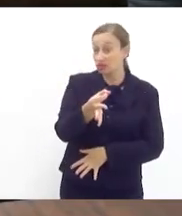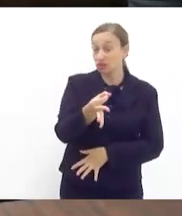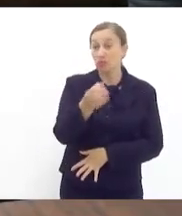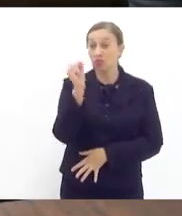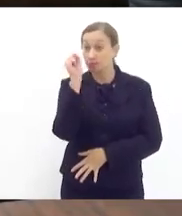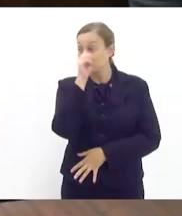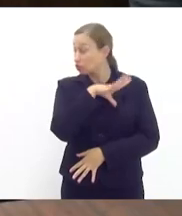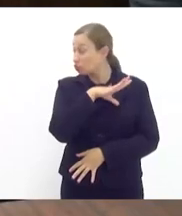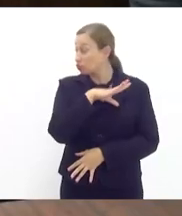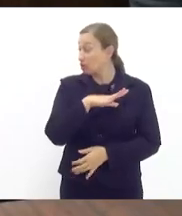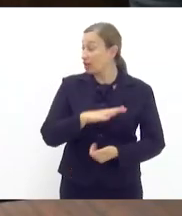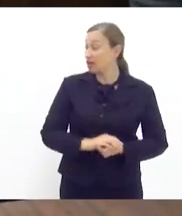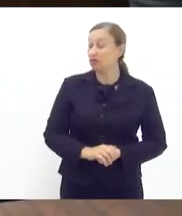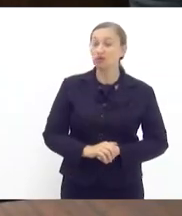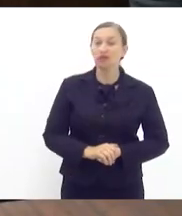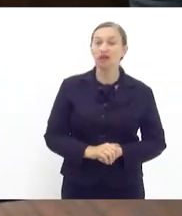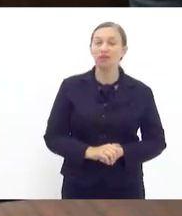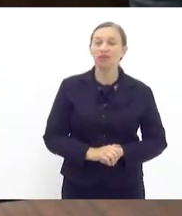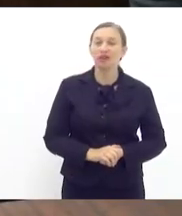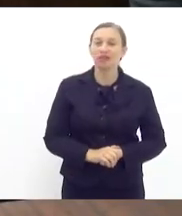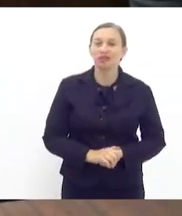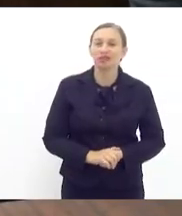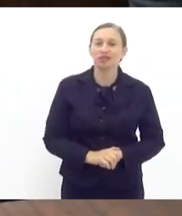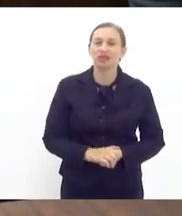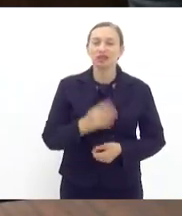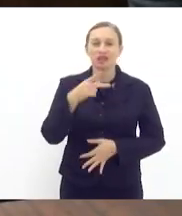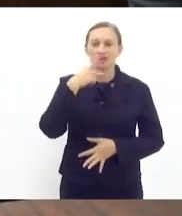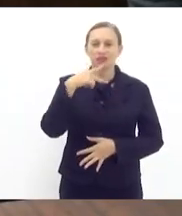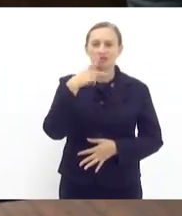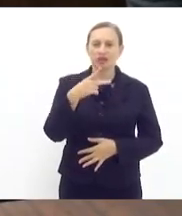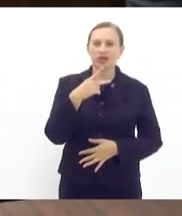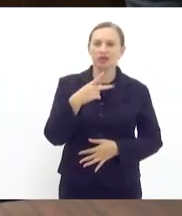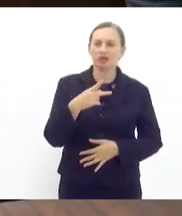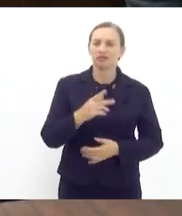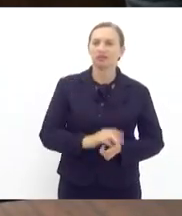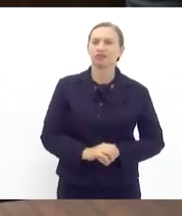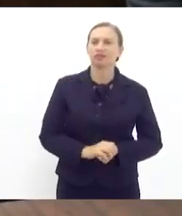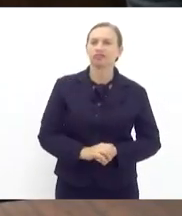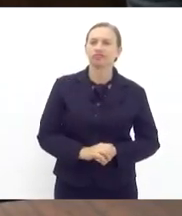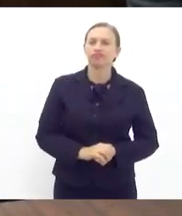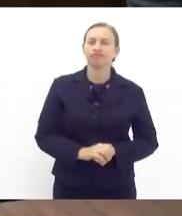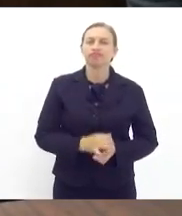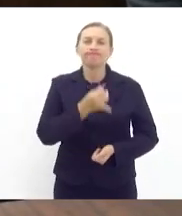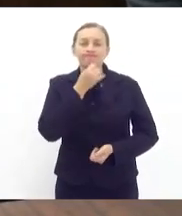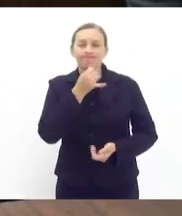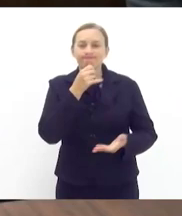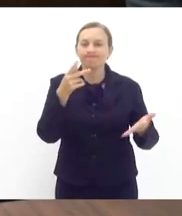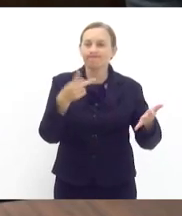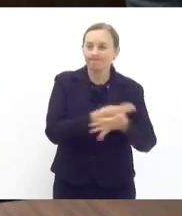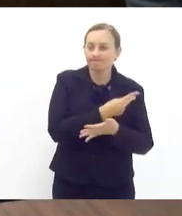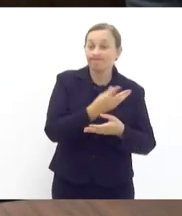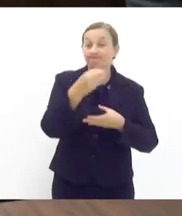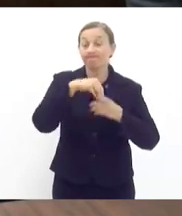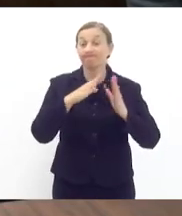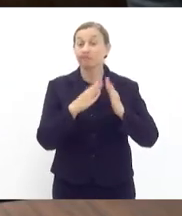aqui quando a gente fala dessas atrocidades que estão acontecendo sinceramente nada